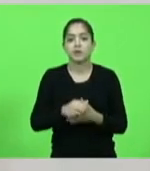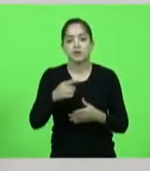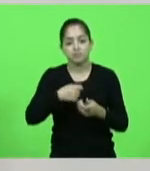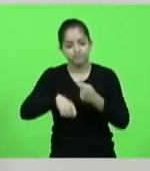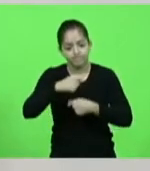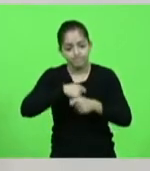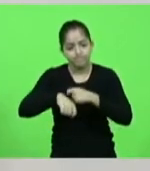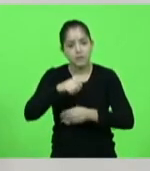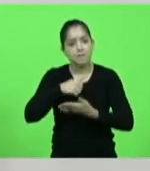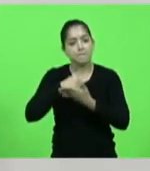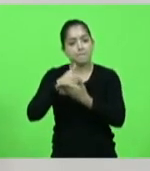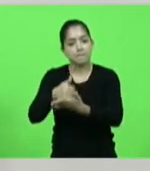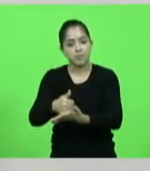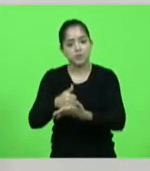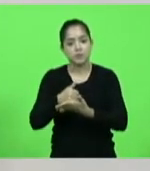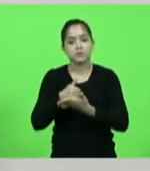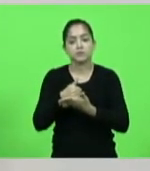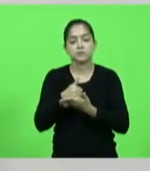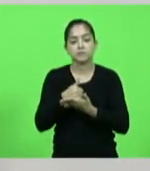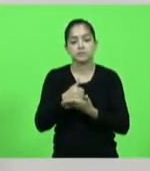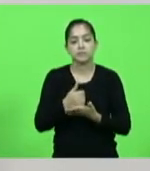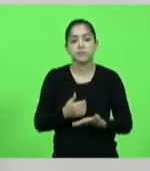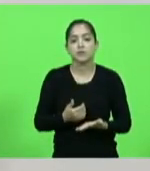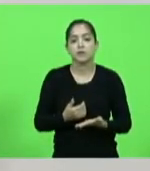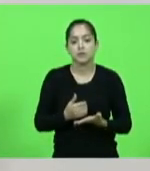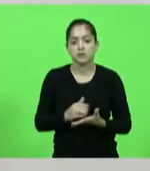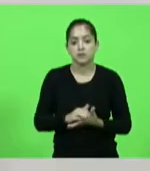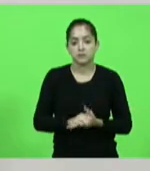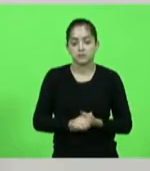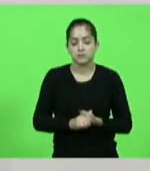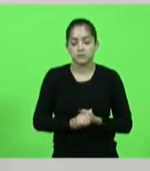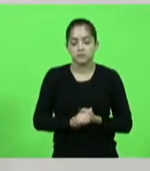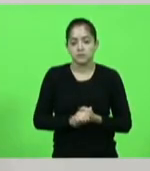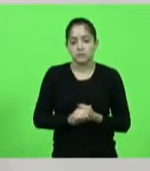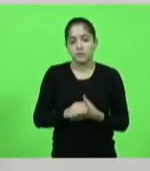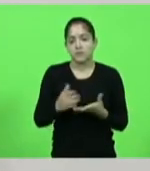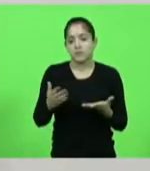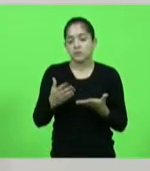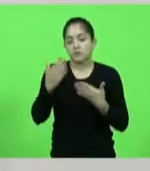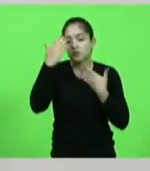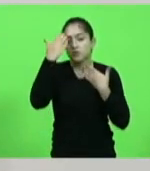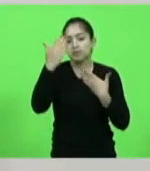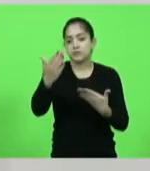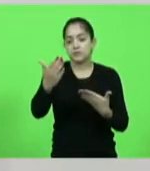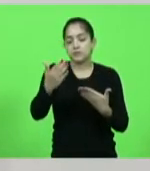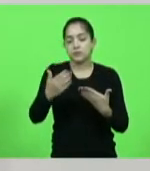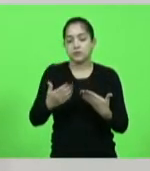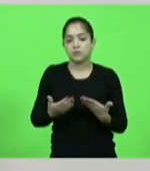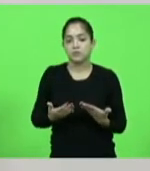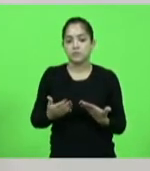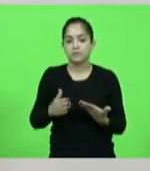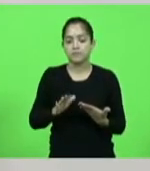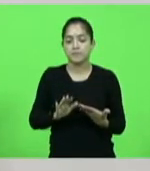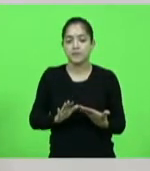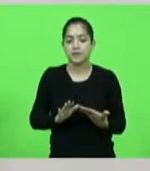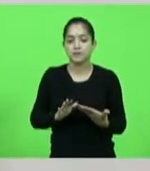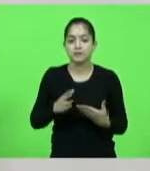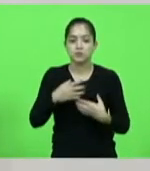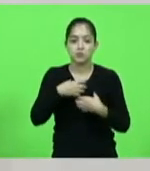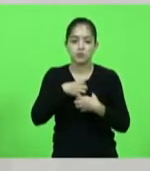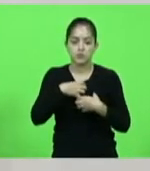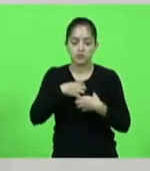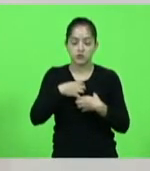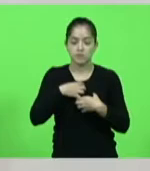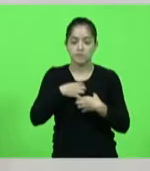Estado. E não só de gratidão, mas um sentimento